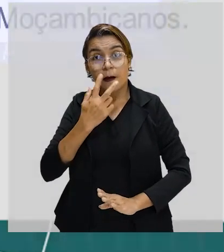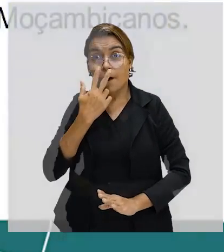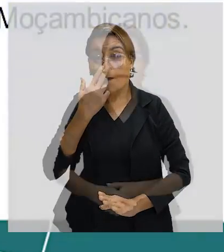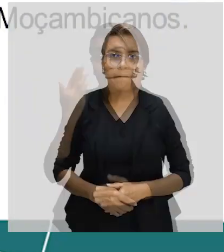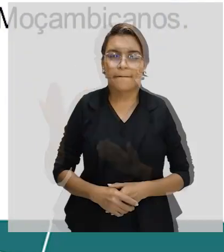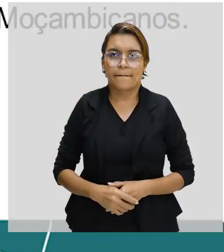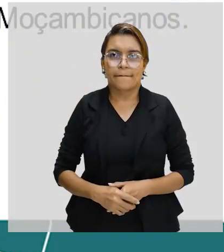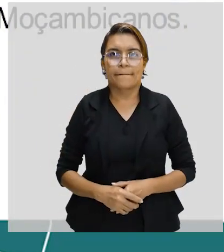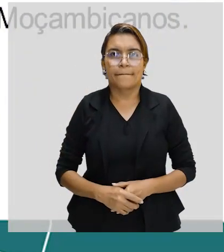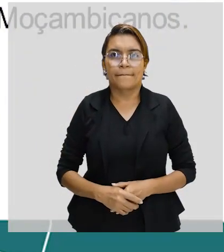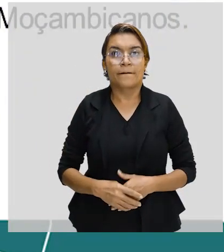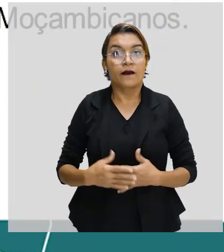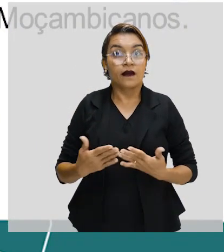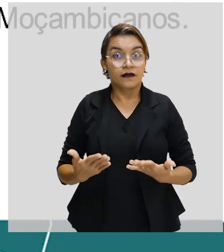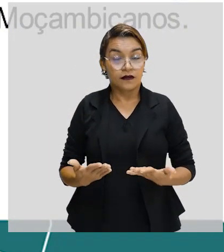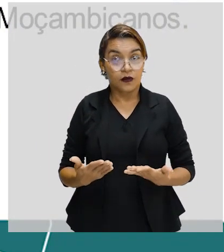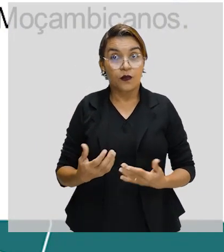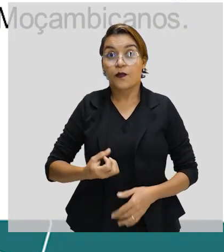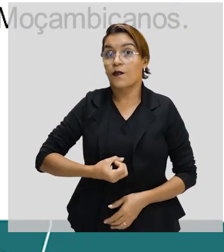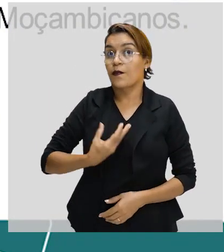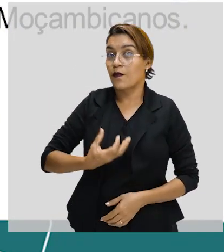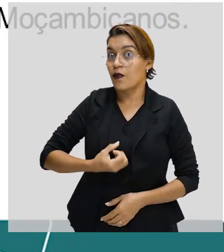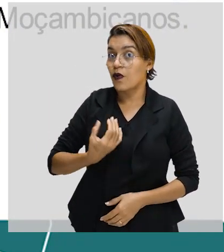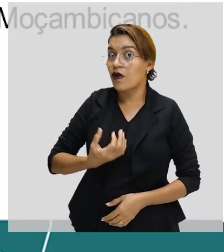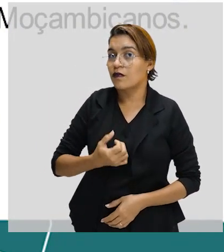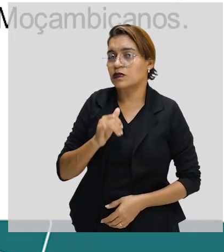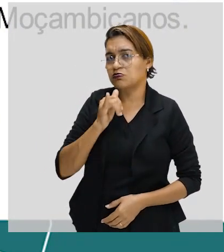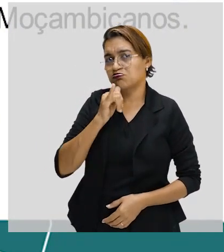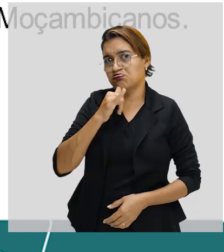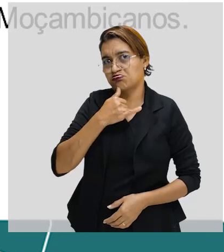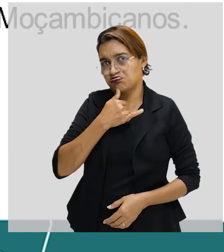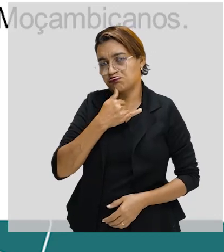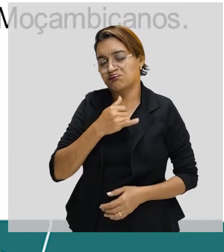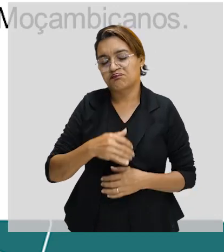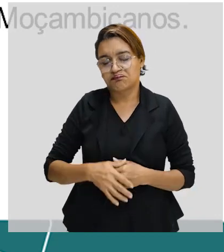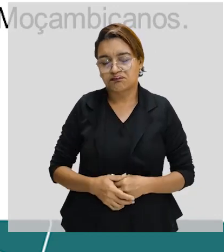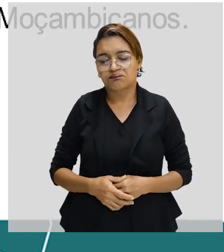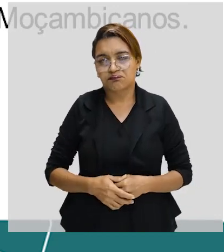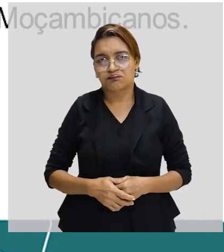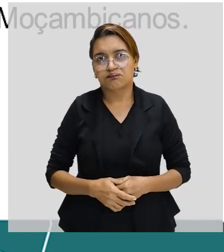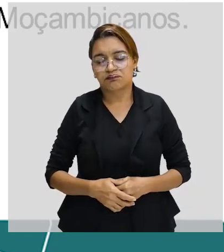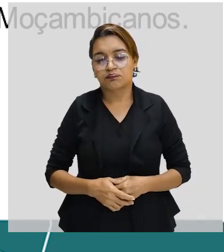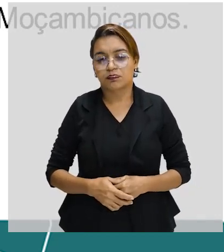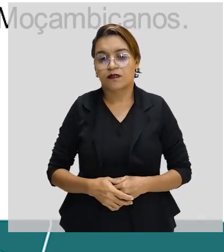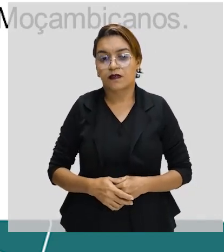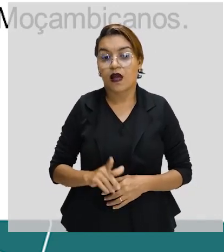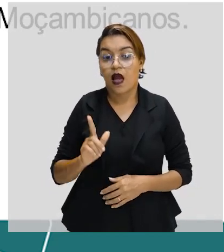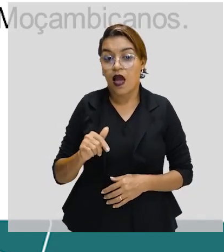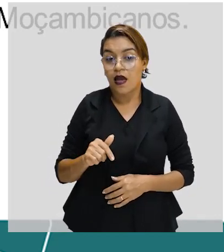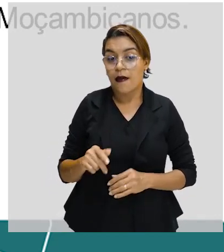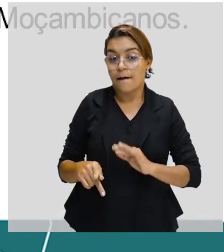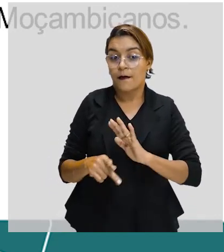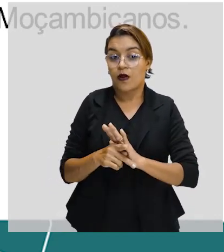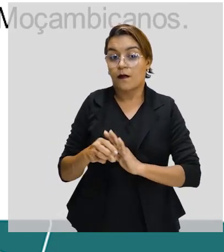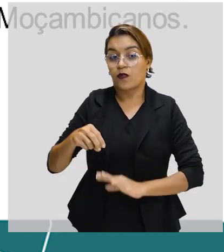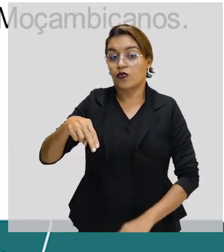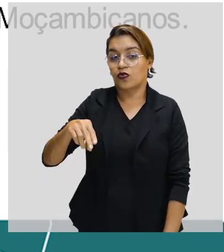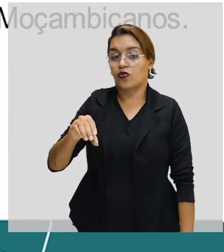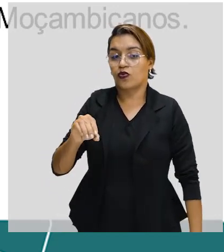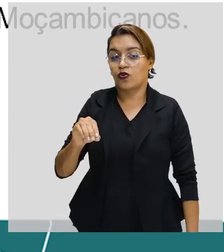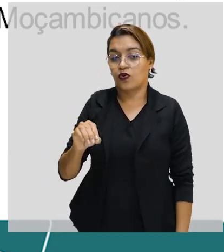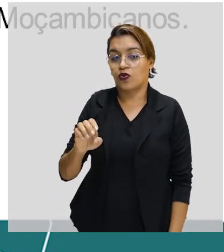ti meu patrão então Gente esse poema assim bem triste é bem bem doído é da Noêmia de Souza